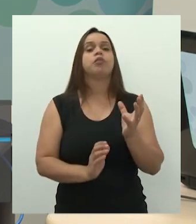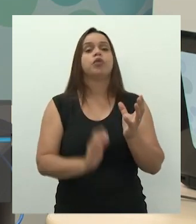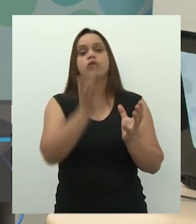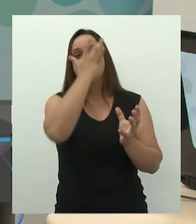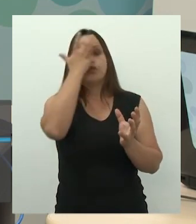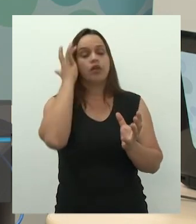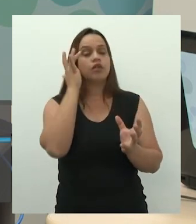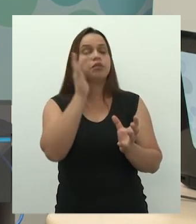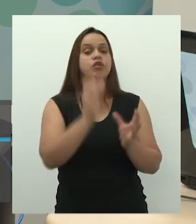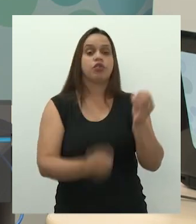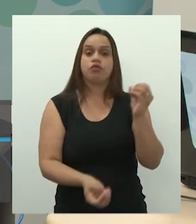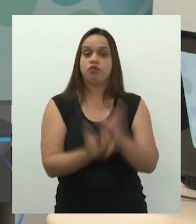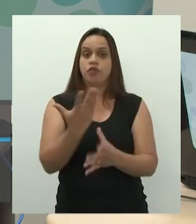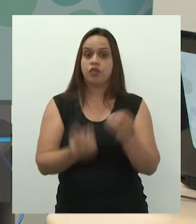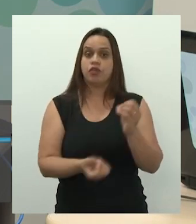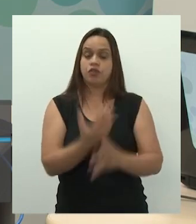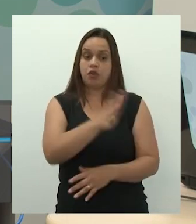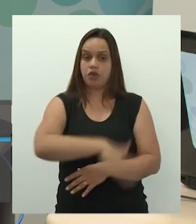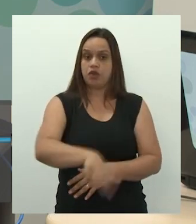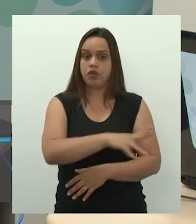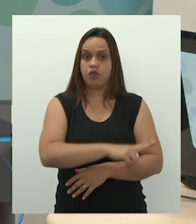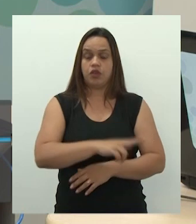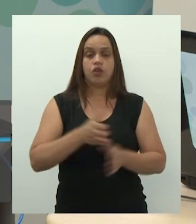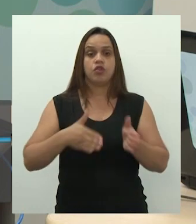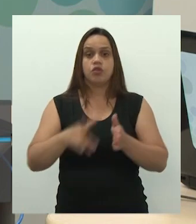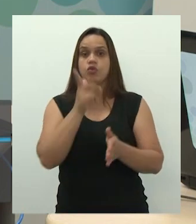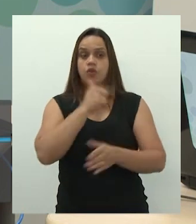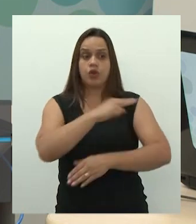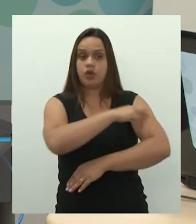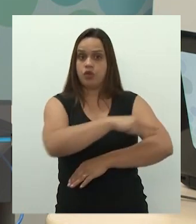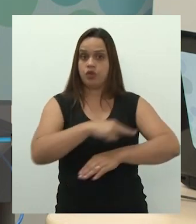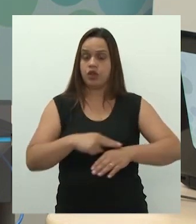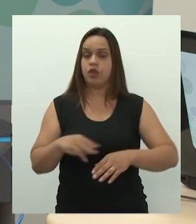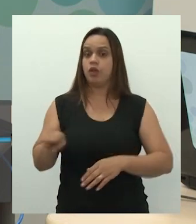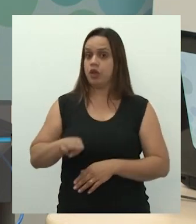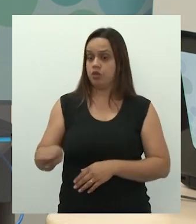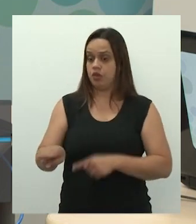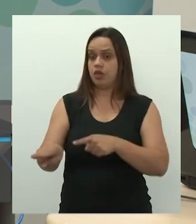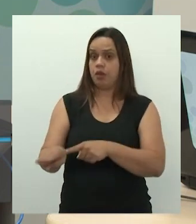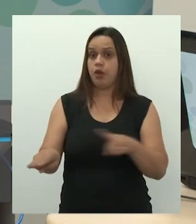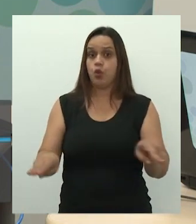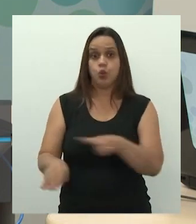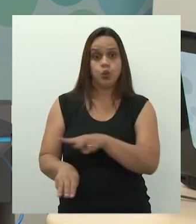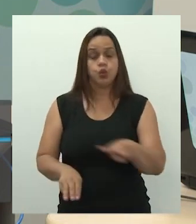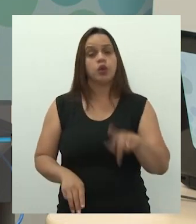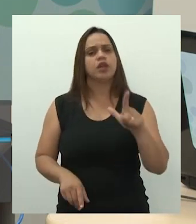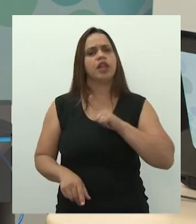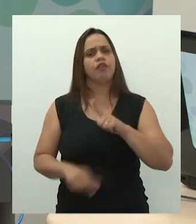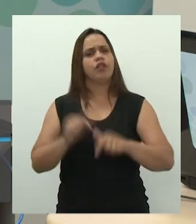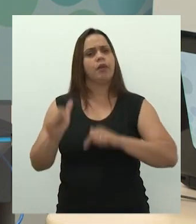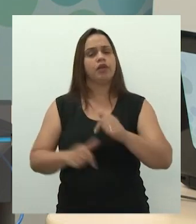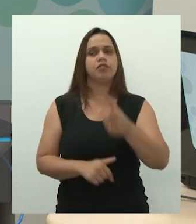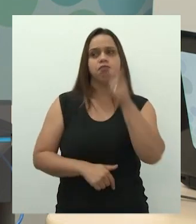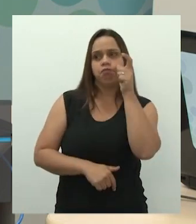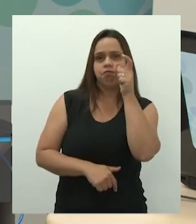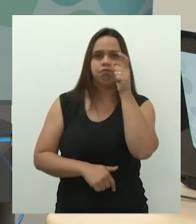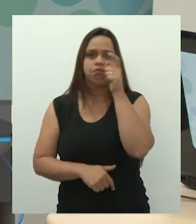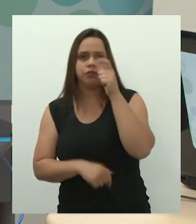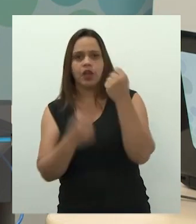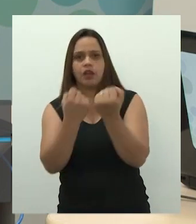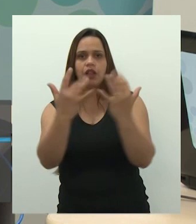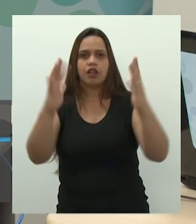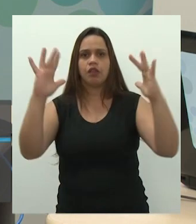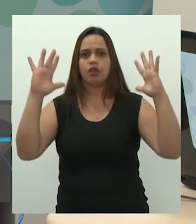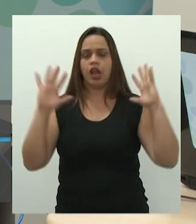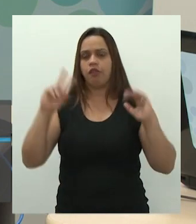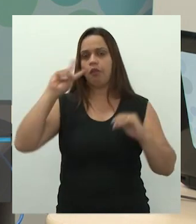tanto na região do Rio Nilo como lá na Mesopotâmia. Eles tiveram o trabalho de observar a natureza. Vamos ver aqui se